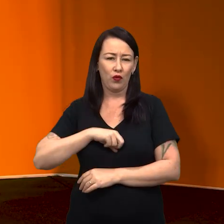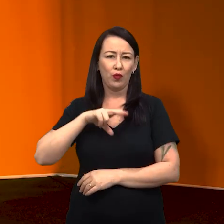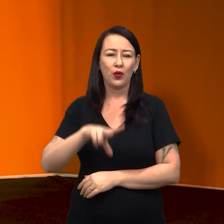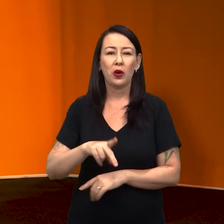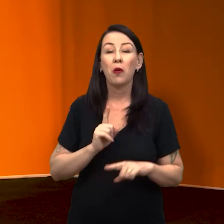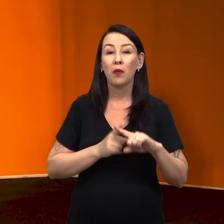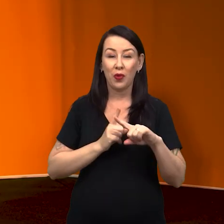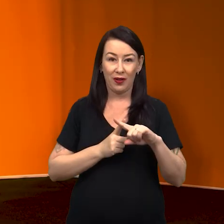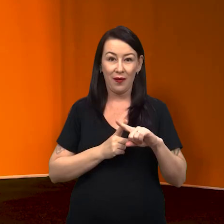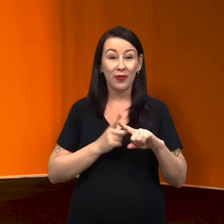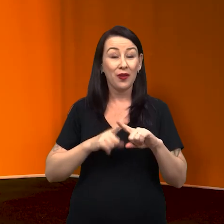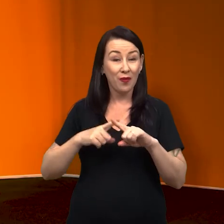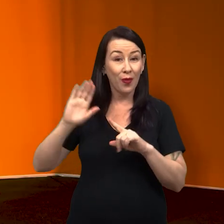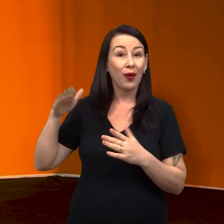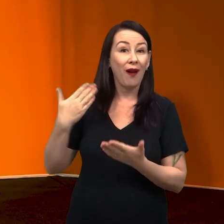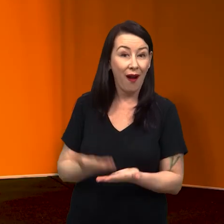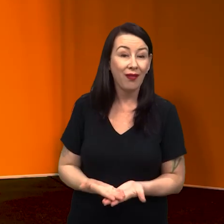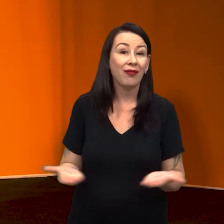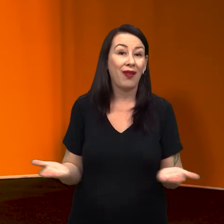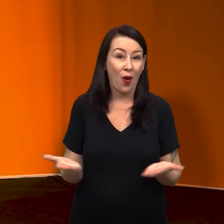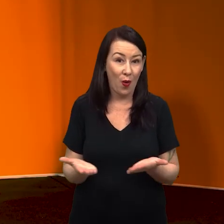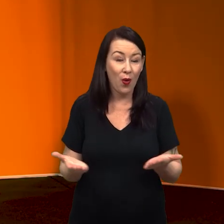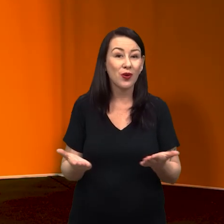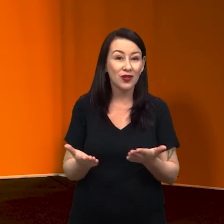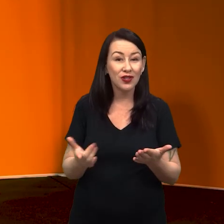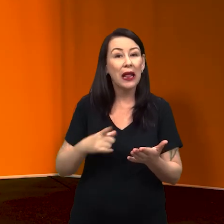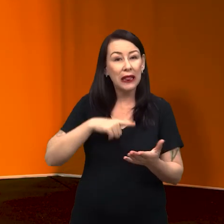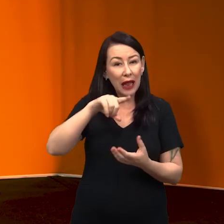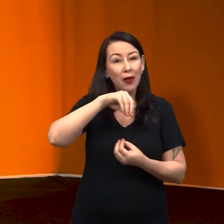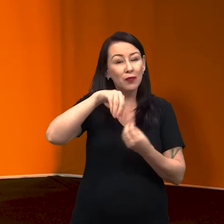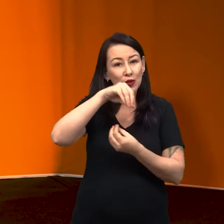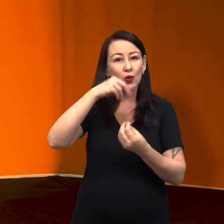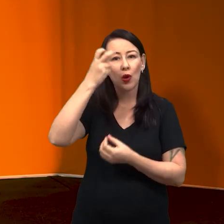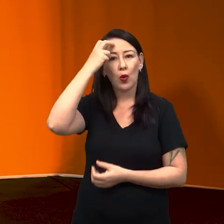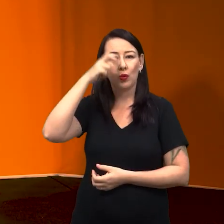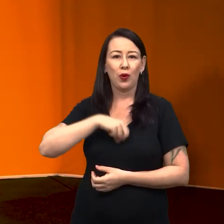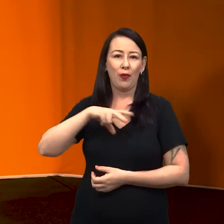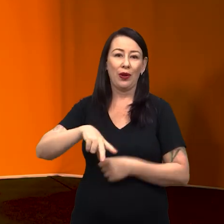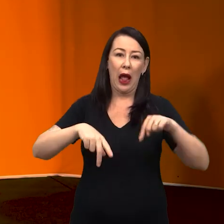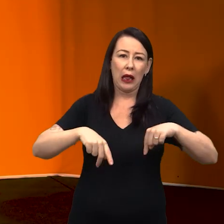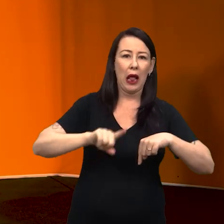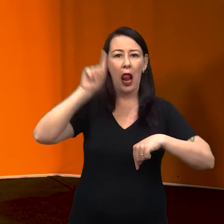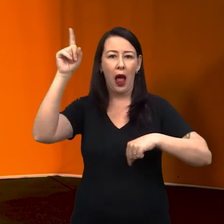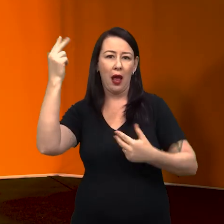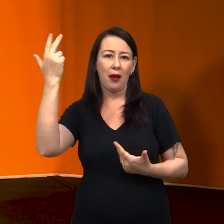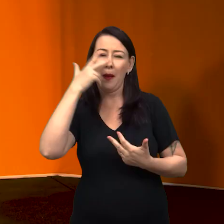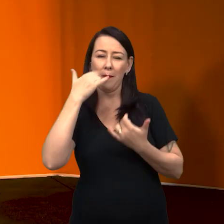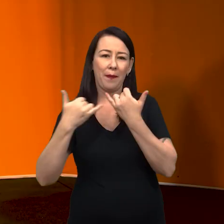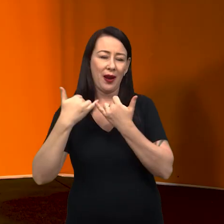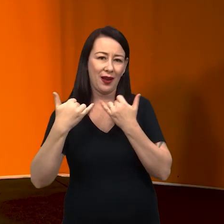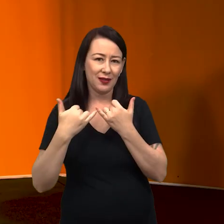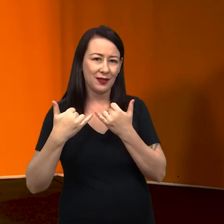a música da infância, a cultura da infância, tem muito da cultura europeia, portuguesa. Mas não é porque a cultura negra